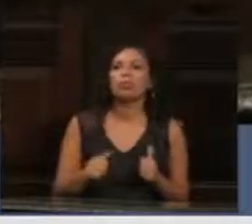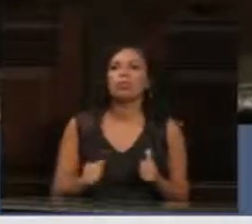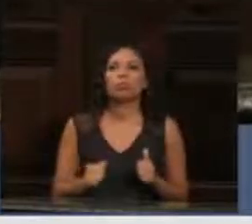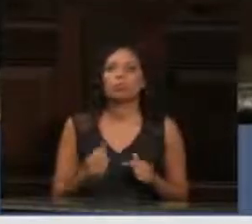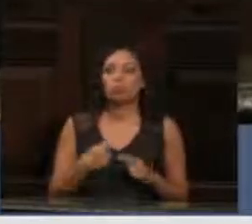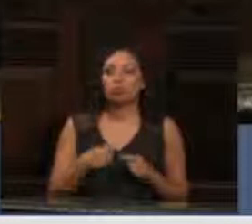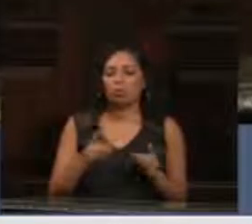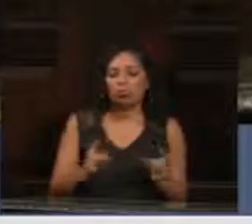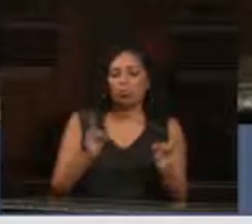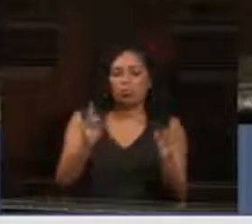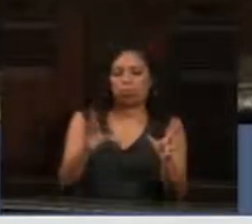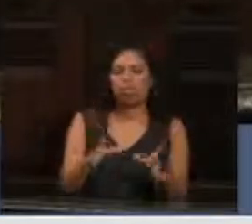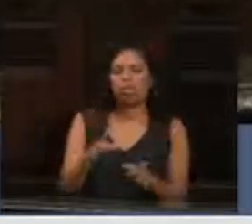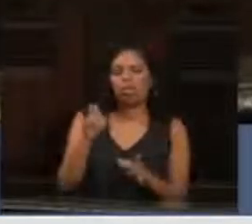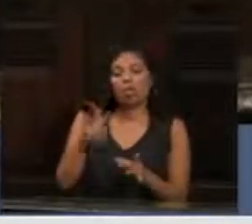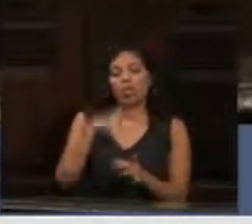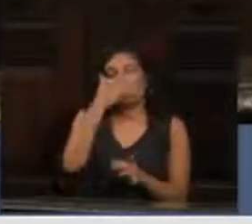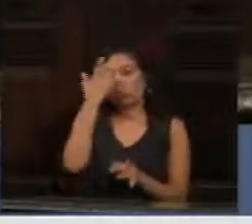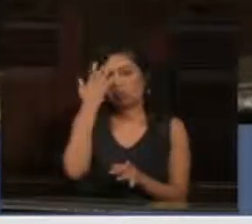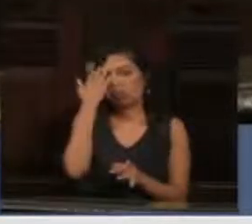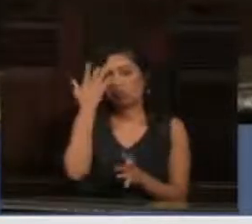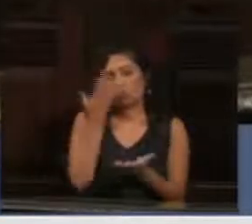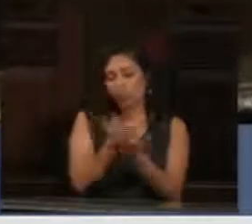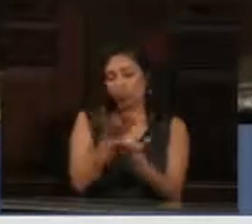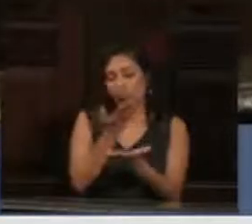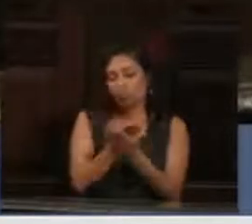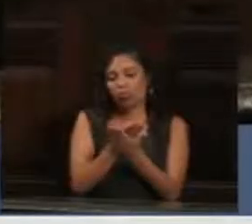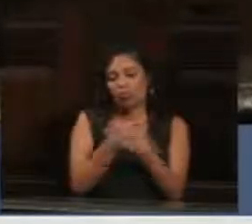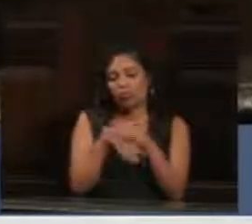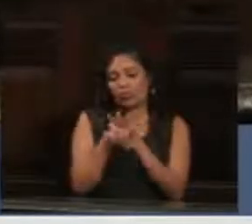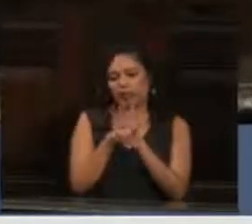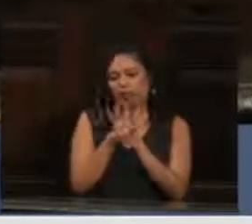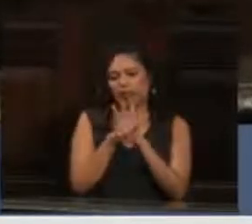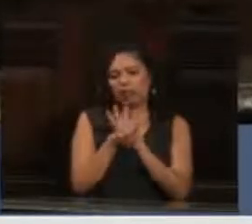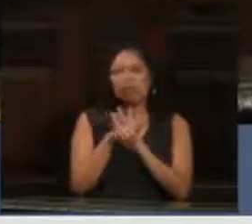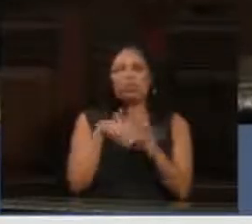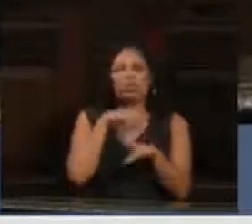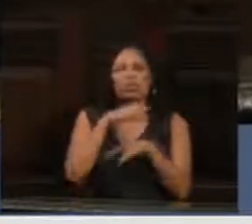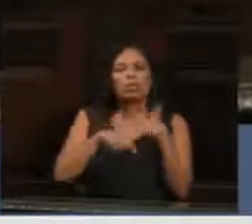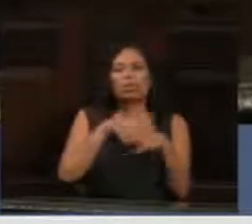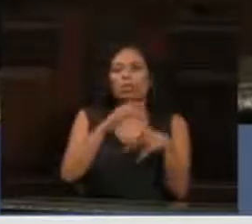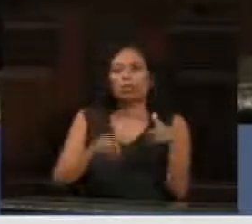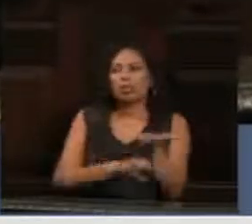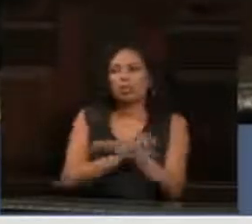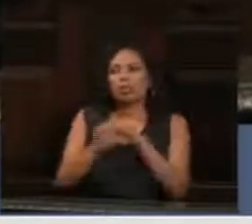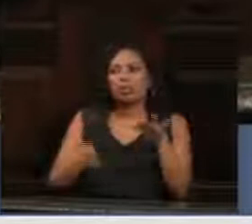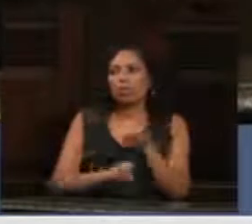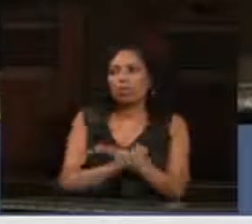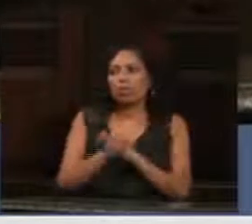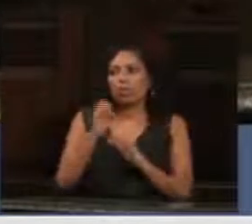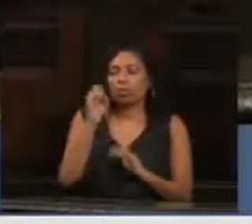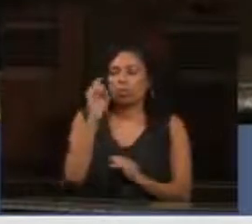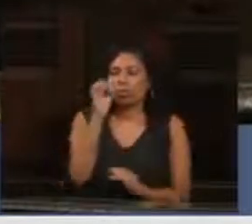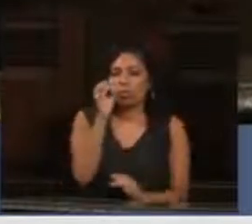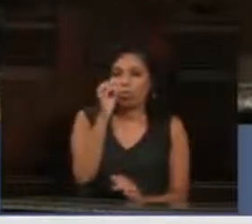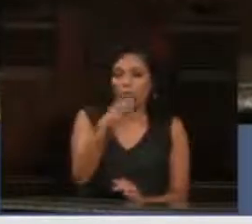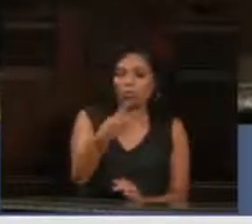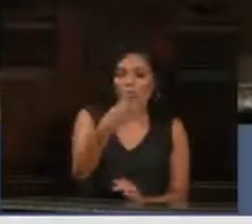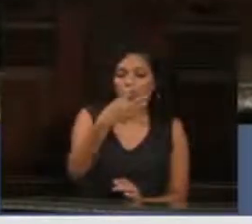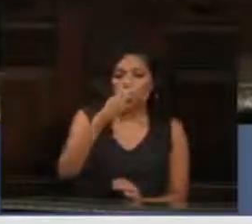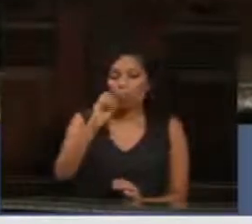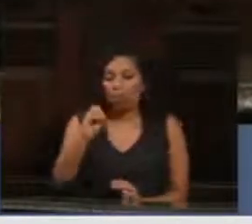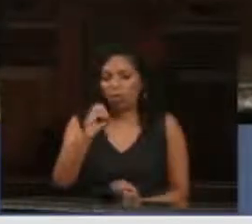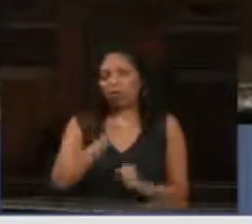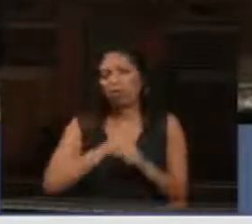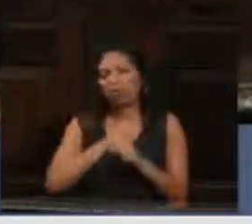tiveram experiência importante na gestão da empresa ao longo de 40 anos, quase 30, 35, 40